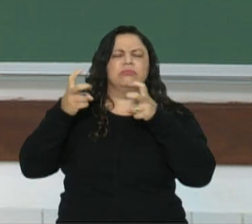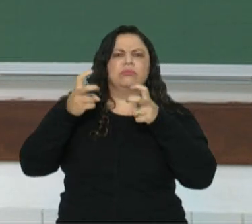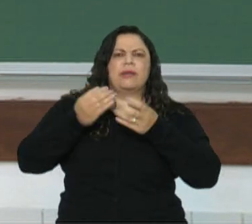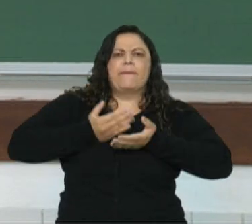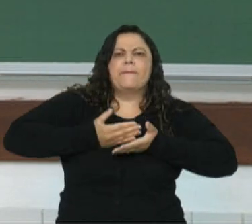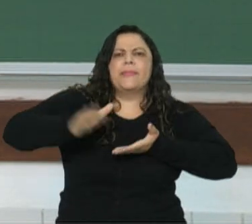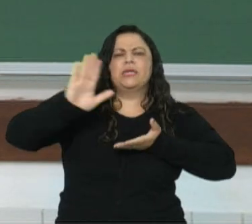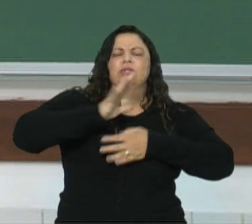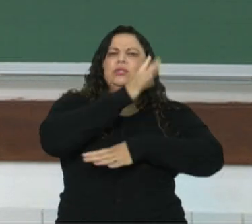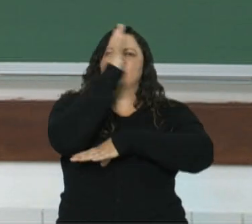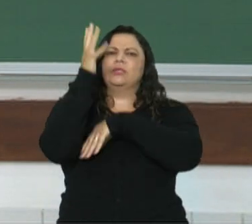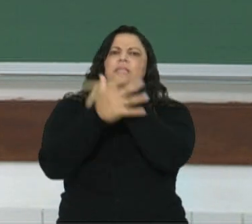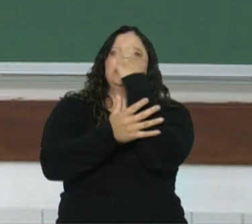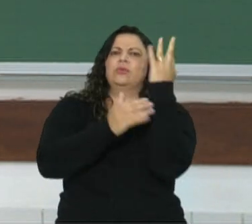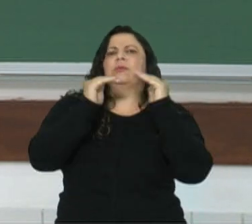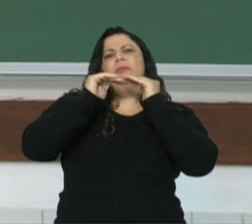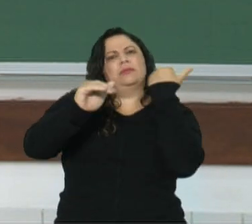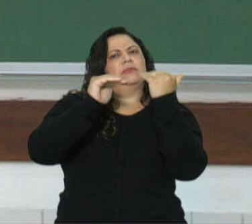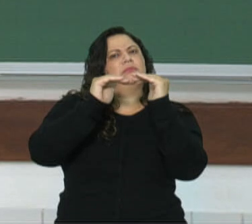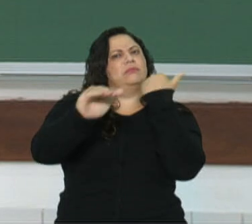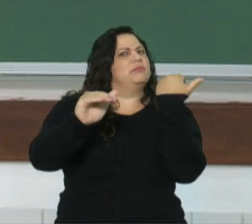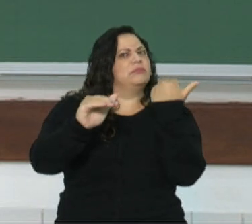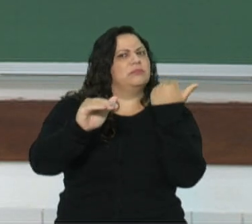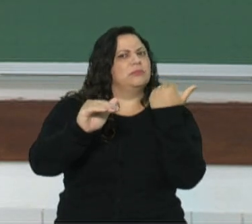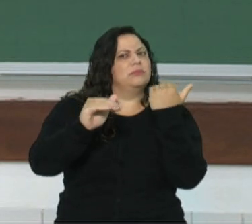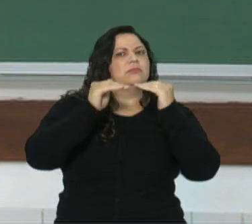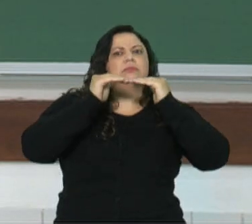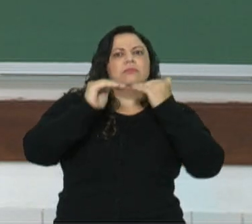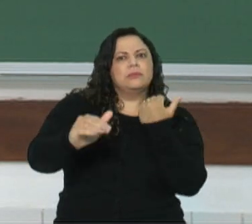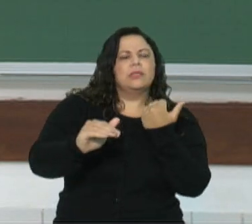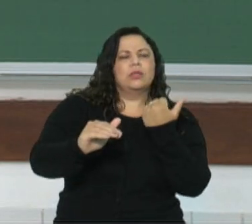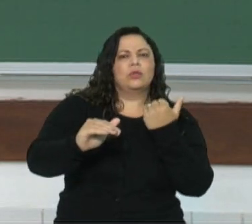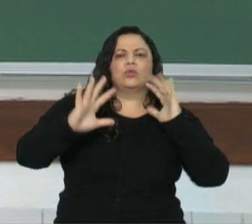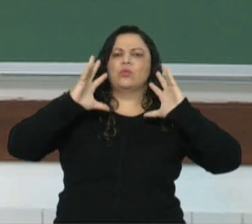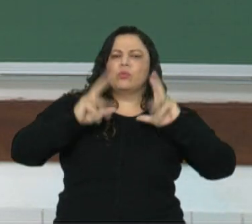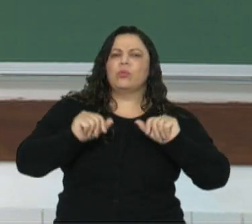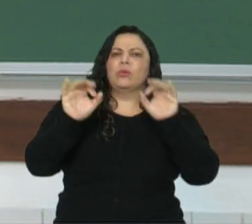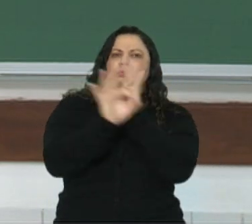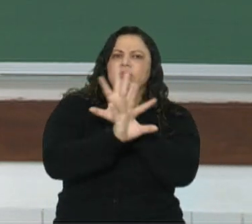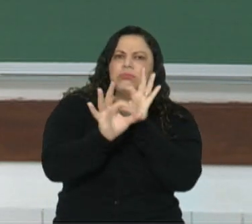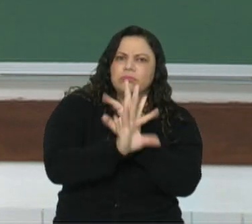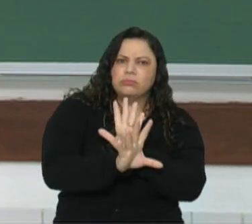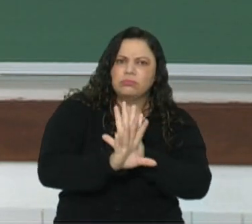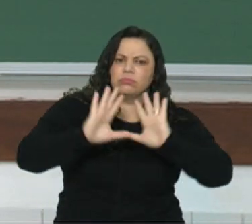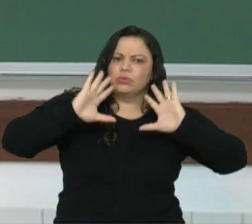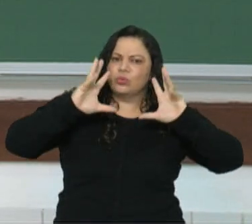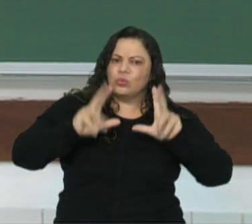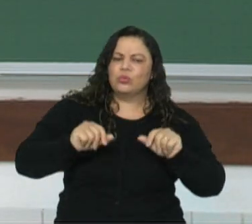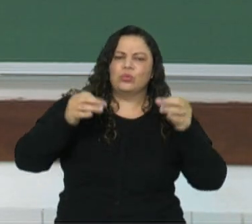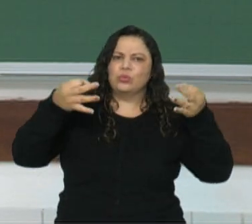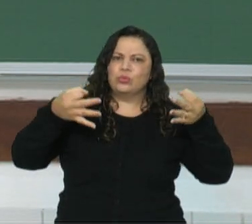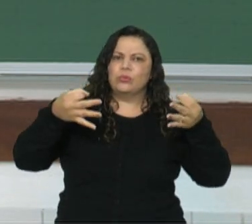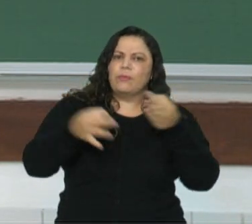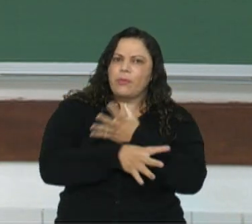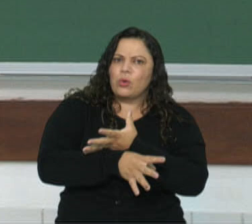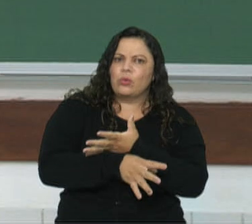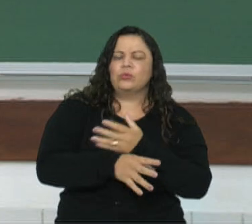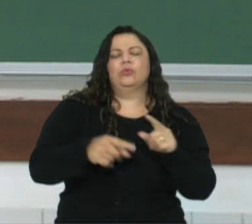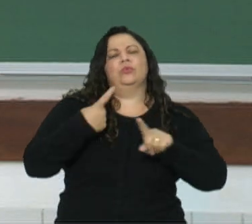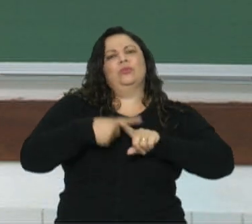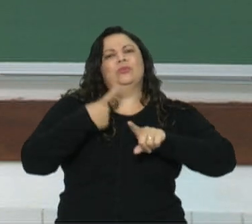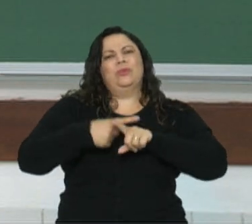ele discorda de pegar a natureza pronta, porque ele coloca que a nossa mente ainda é